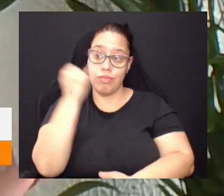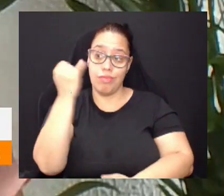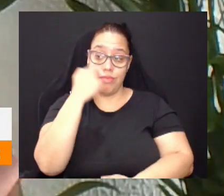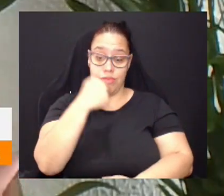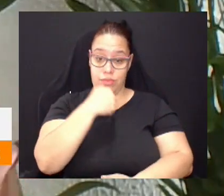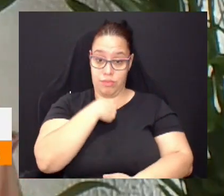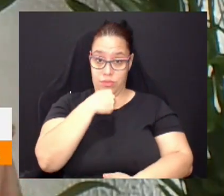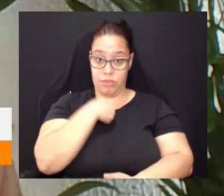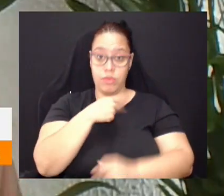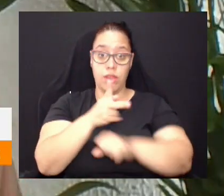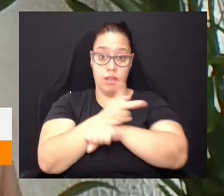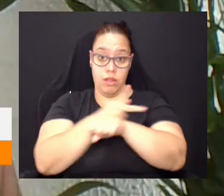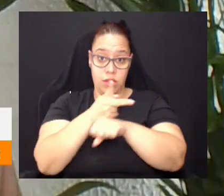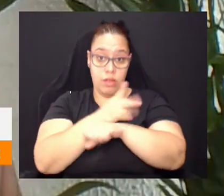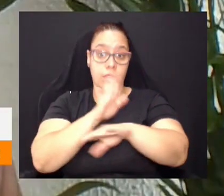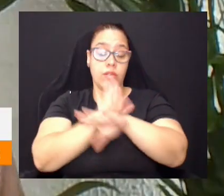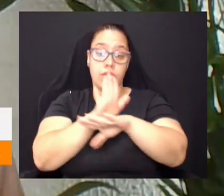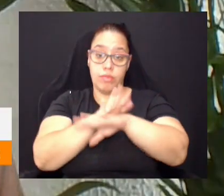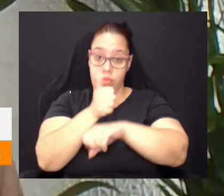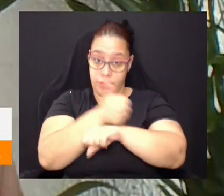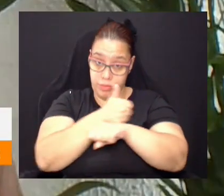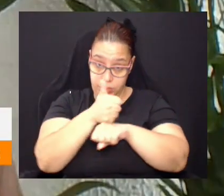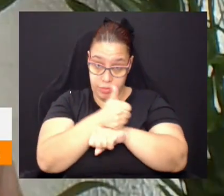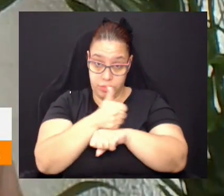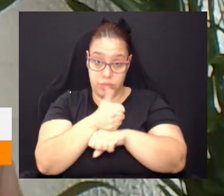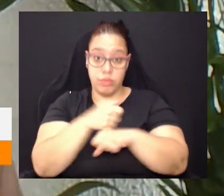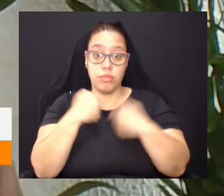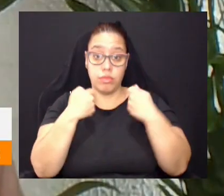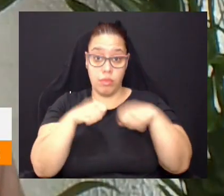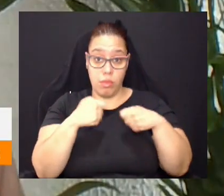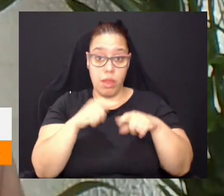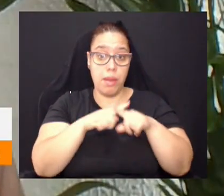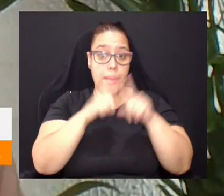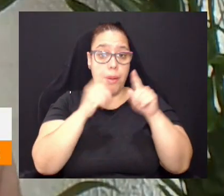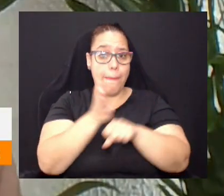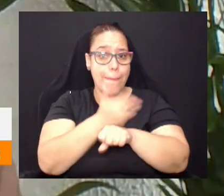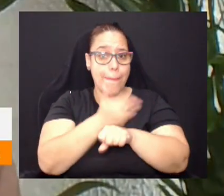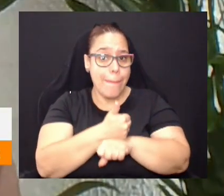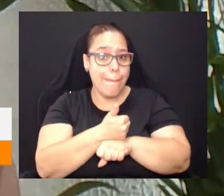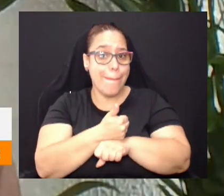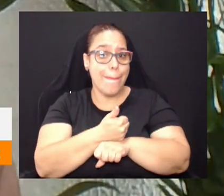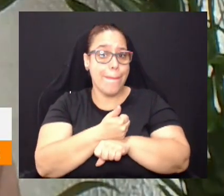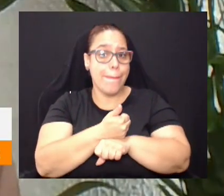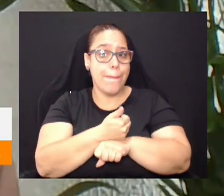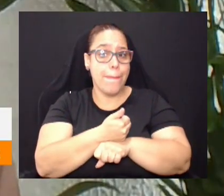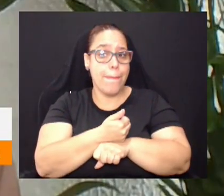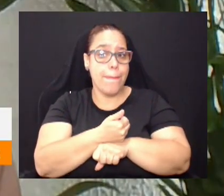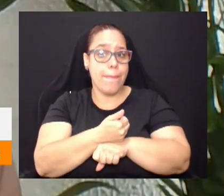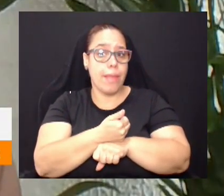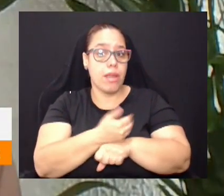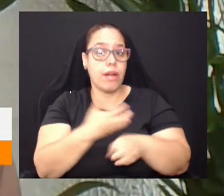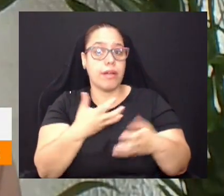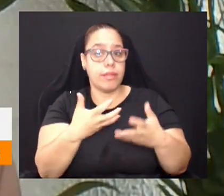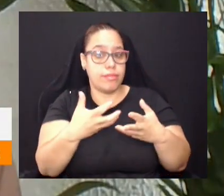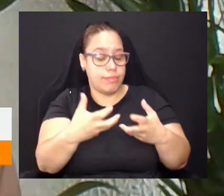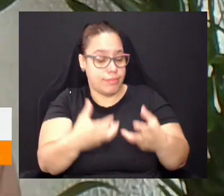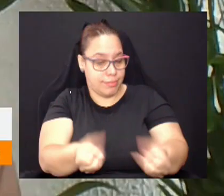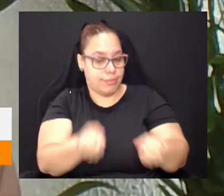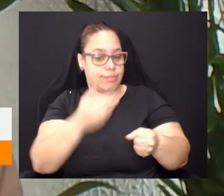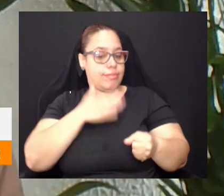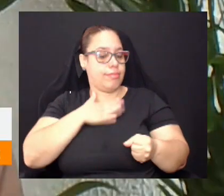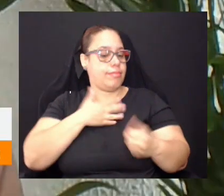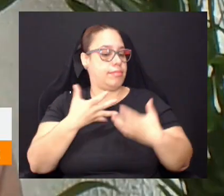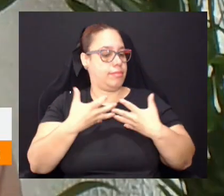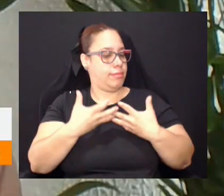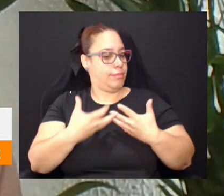procurar ajuda profissional se necessário, mas antes disso, me acolher. E como que eu me